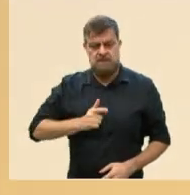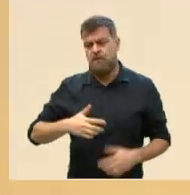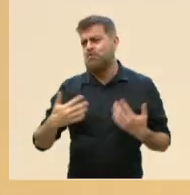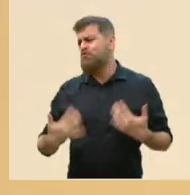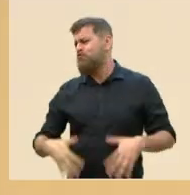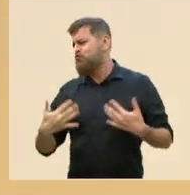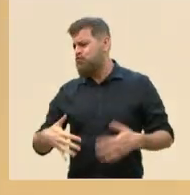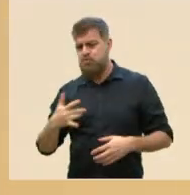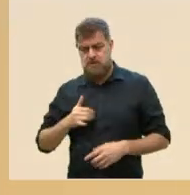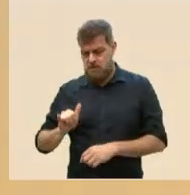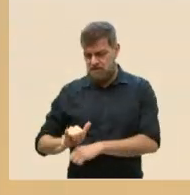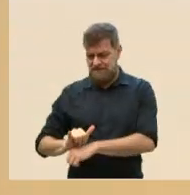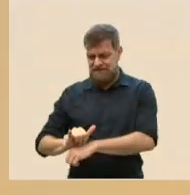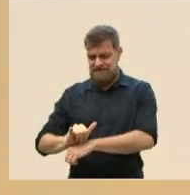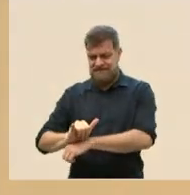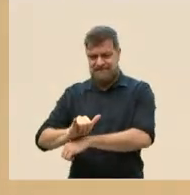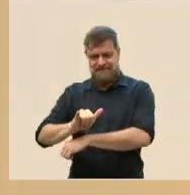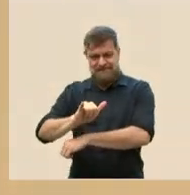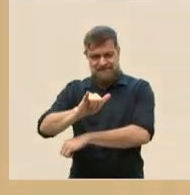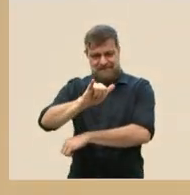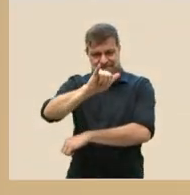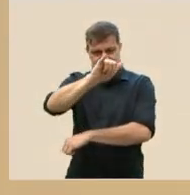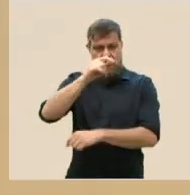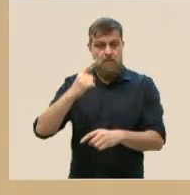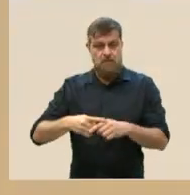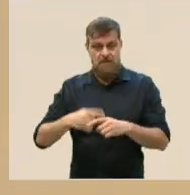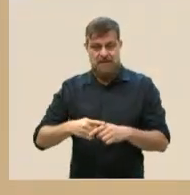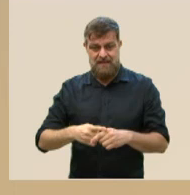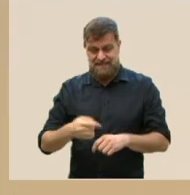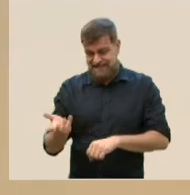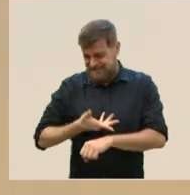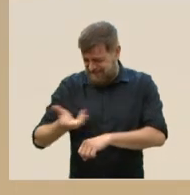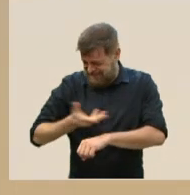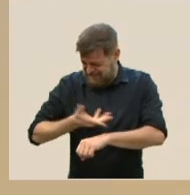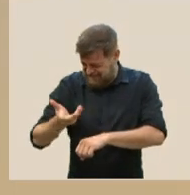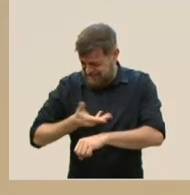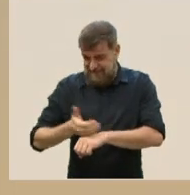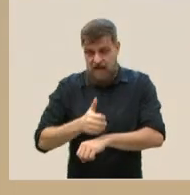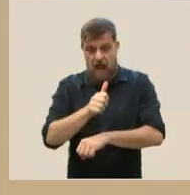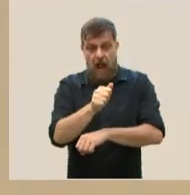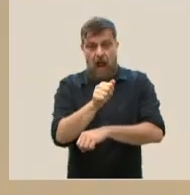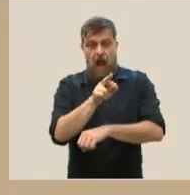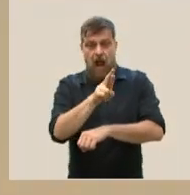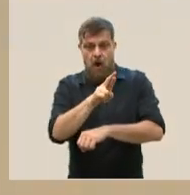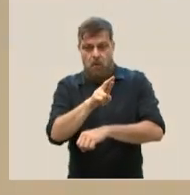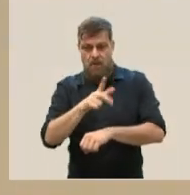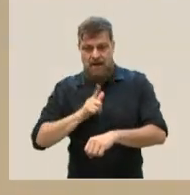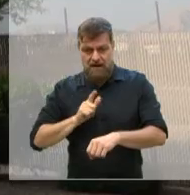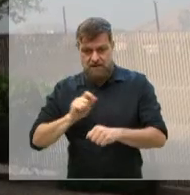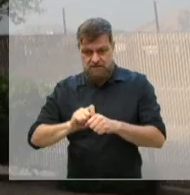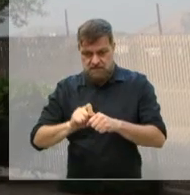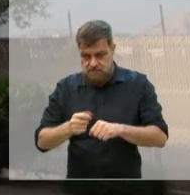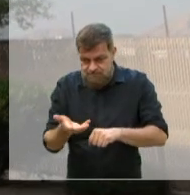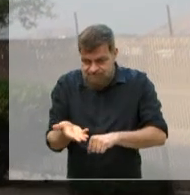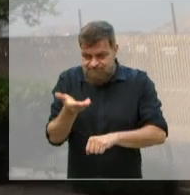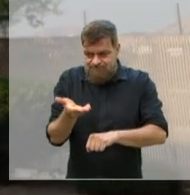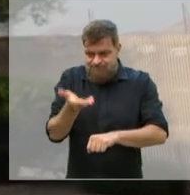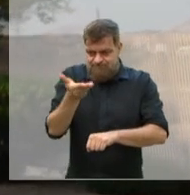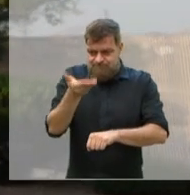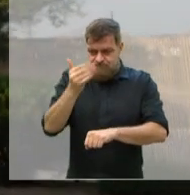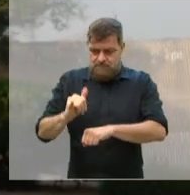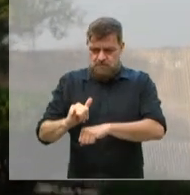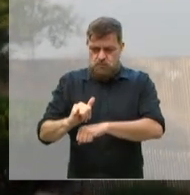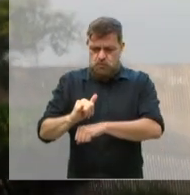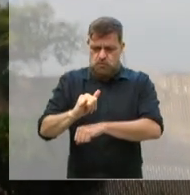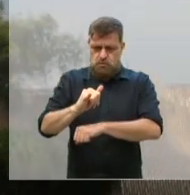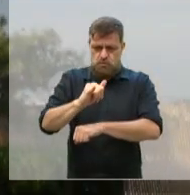verdade, né? O avião só consegue voar porque eu tenho a resistência do ar e o ar agindo no avião. Sem isso, o